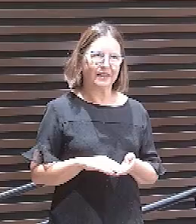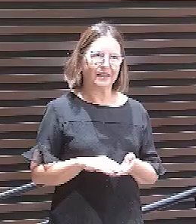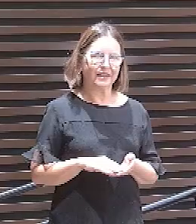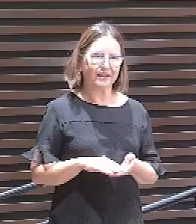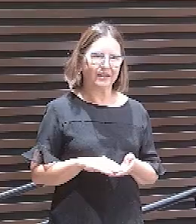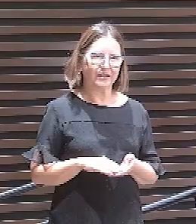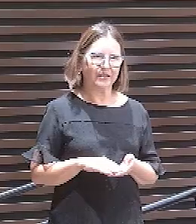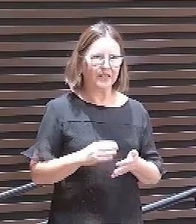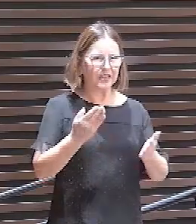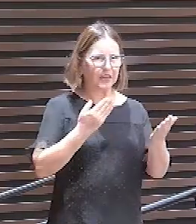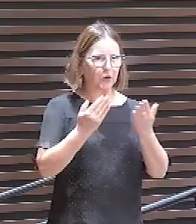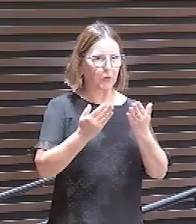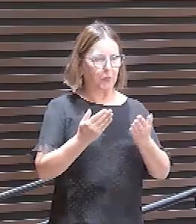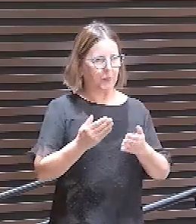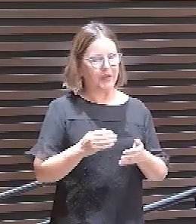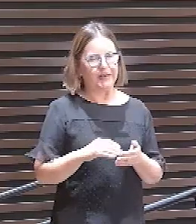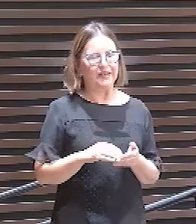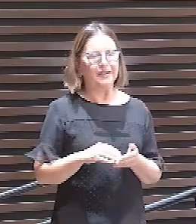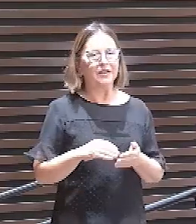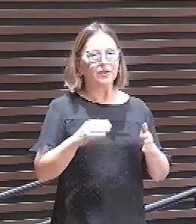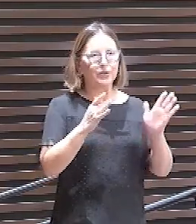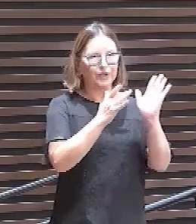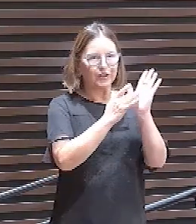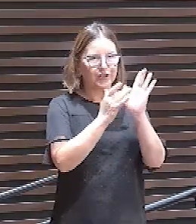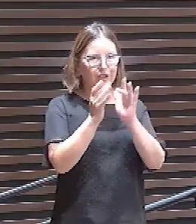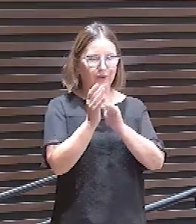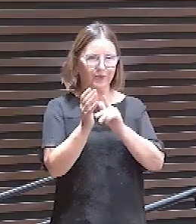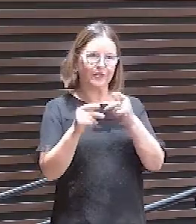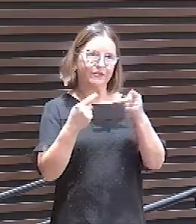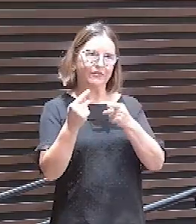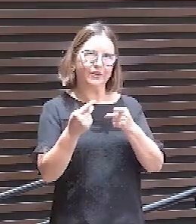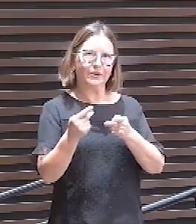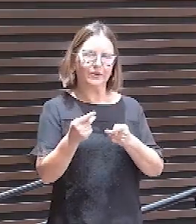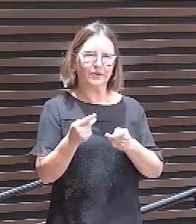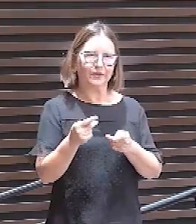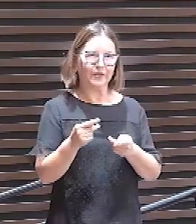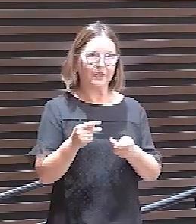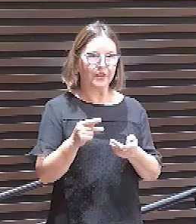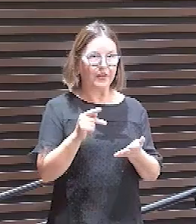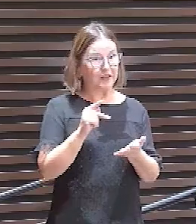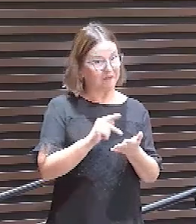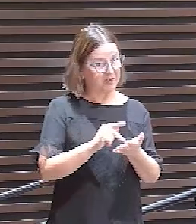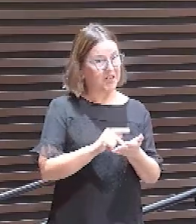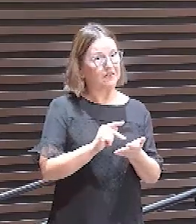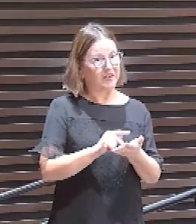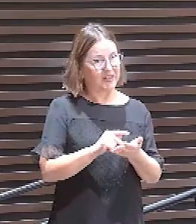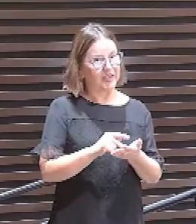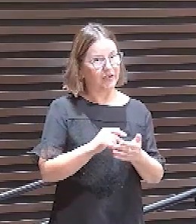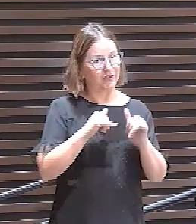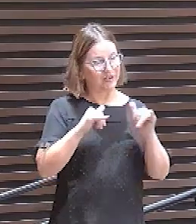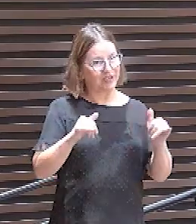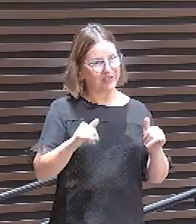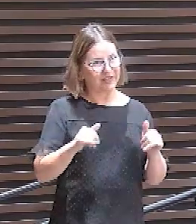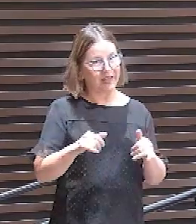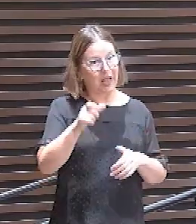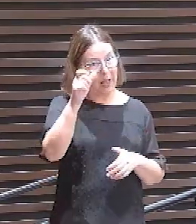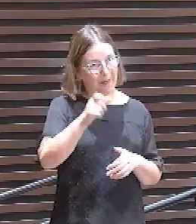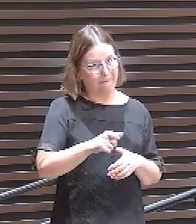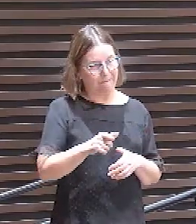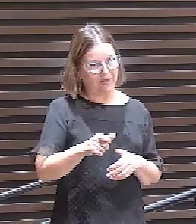de João 5, 24, quando Jesus diz: em verdade vos digo, quem ouve a minha